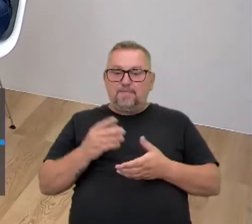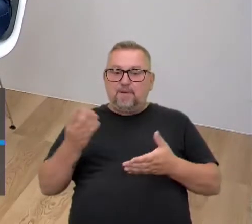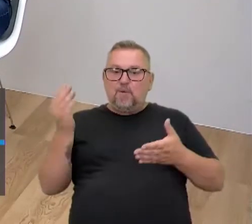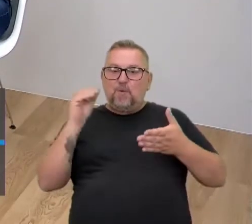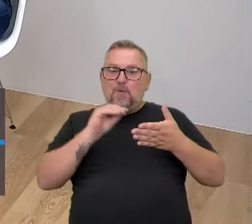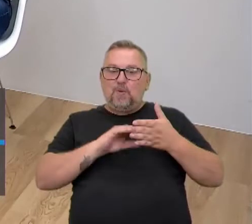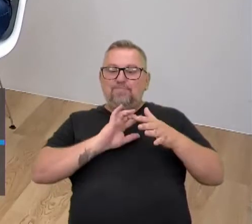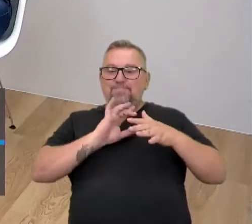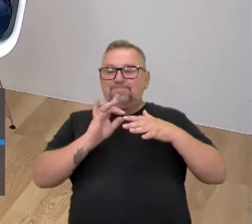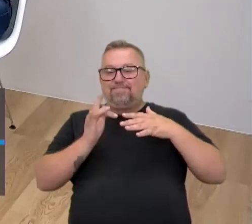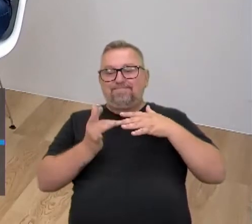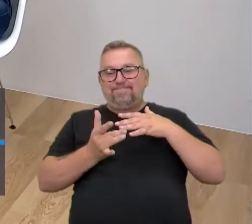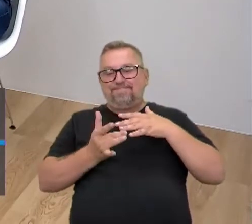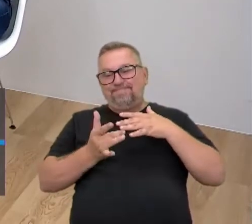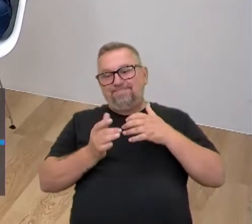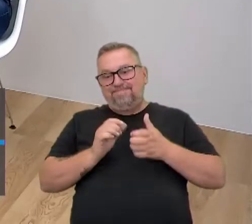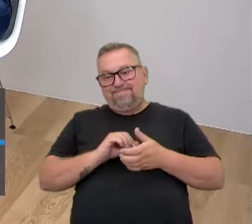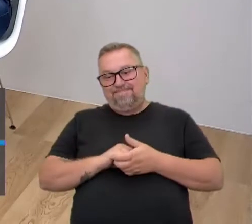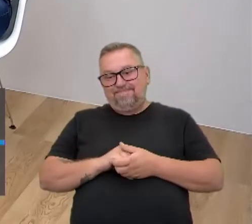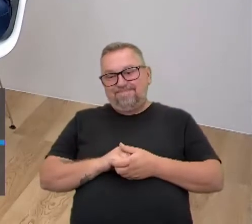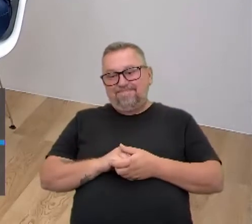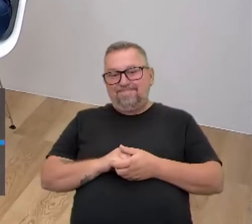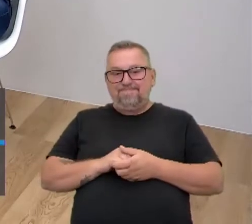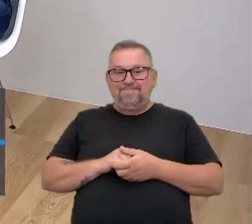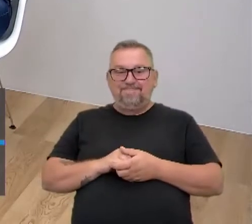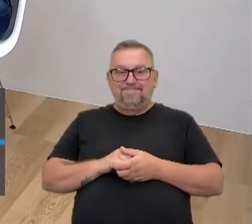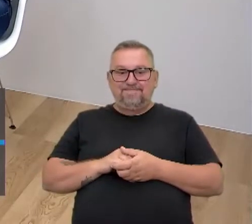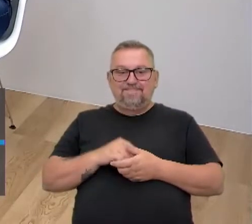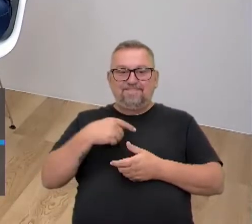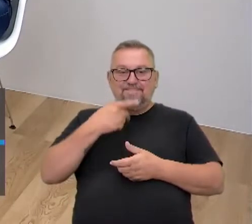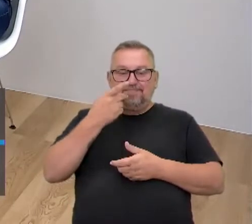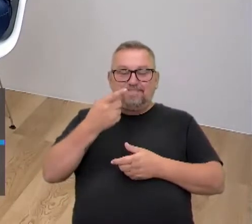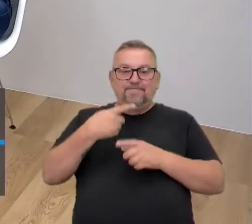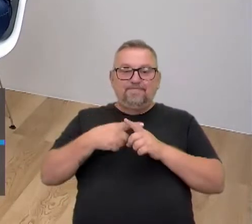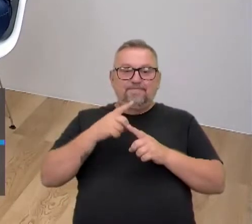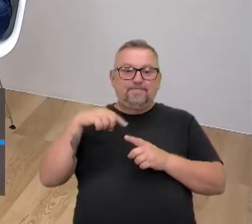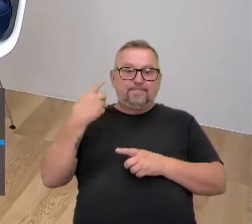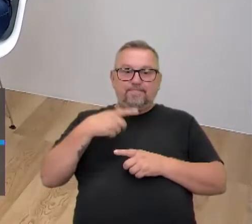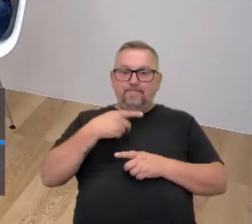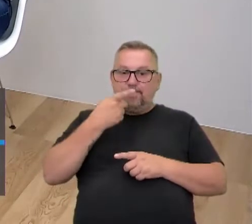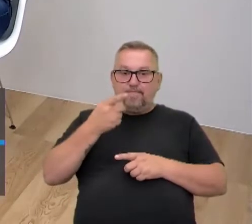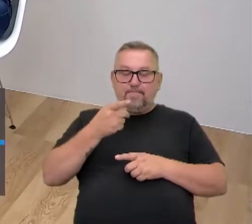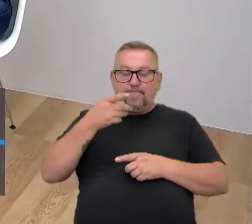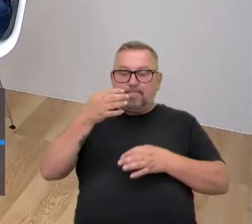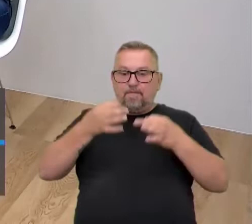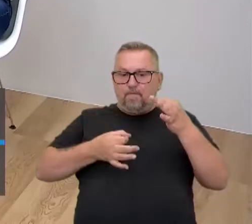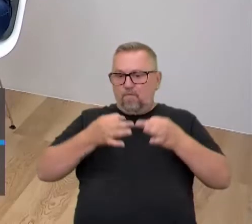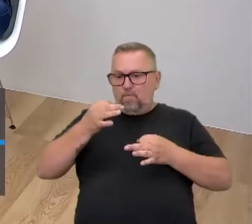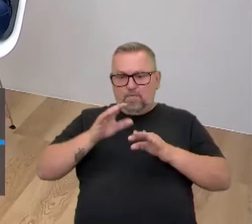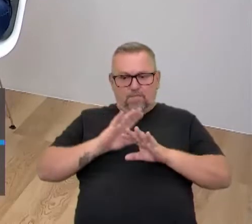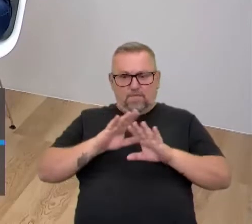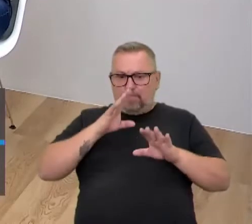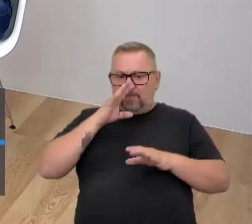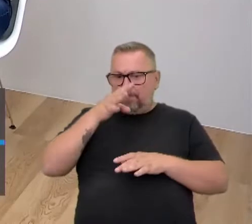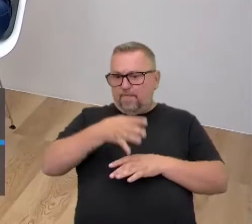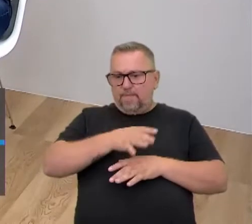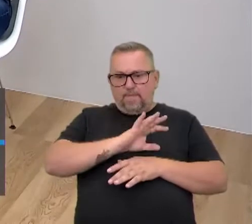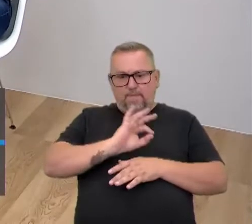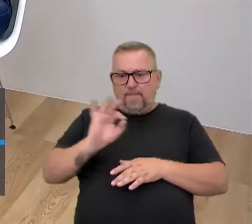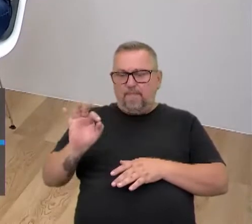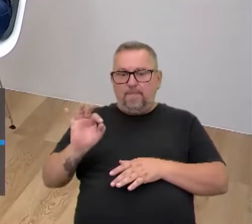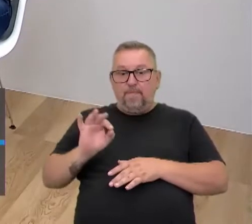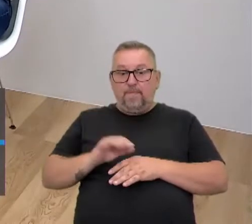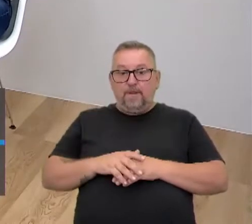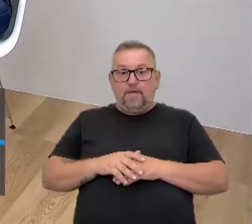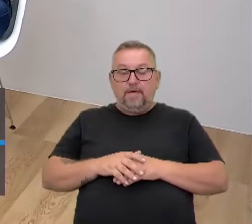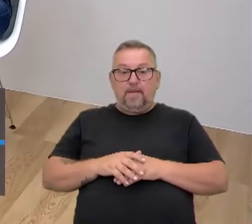nas redes sociais. Para postar nas redes sociais. Então, eu estou falando isso porque nós não estamos aqui fazendo um julgamento de valores. A gente não está aqui